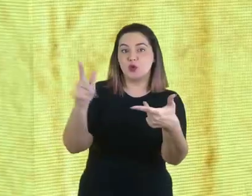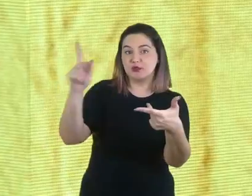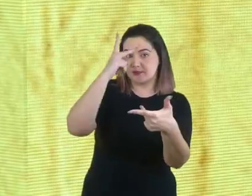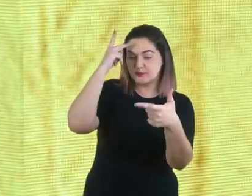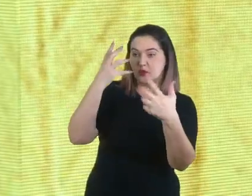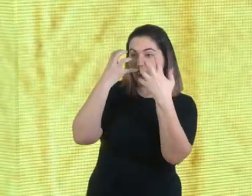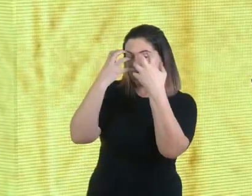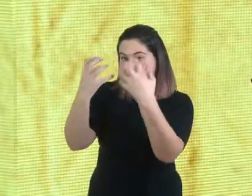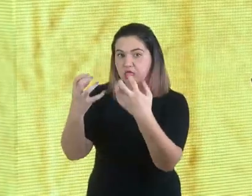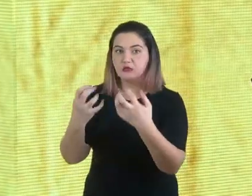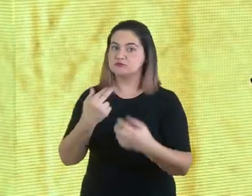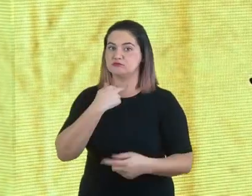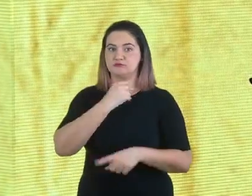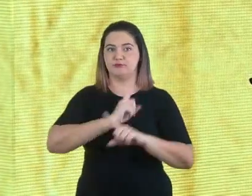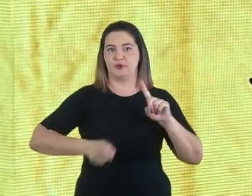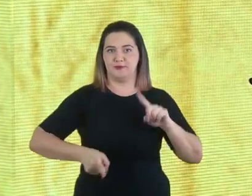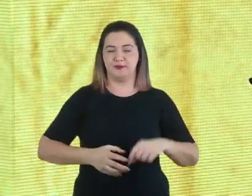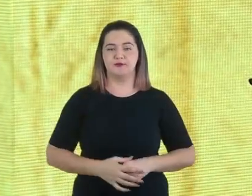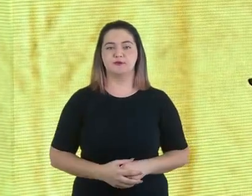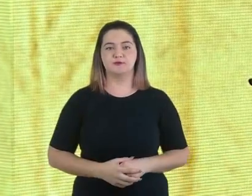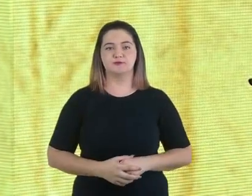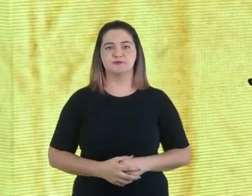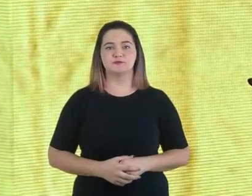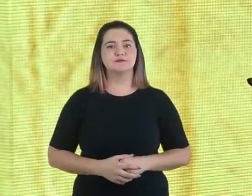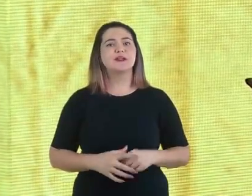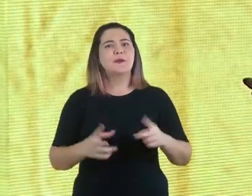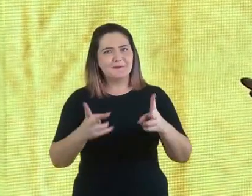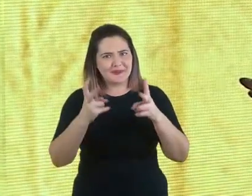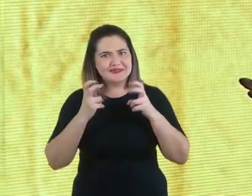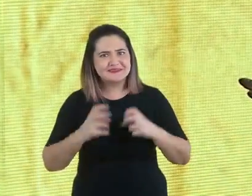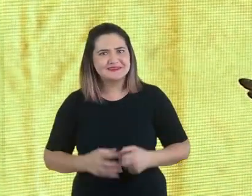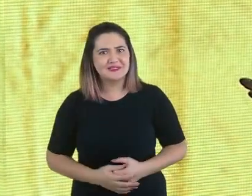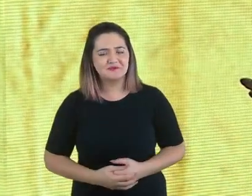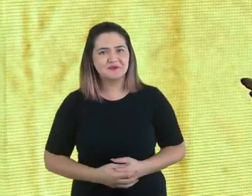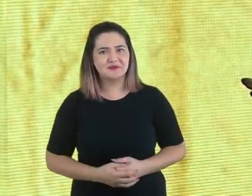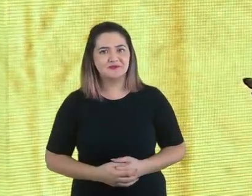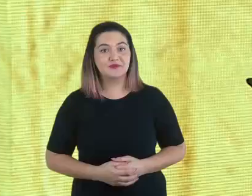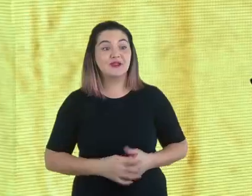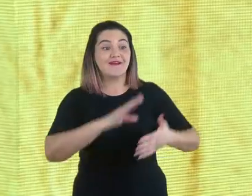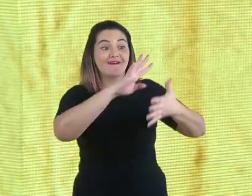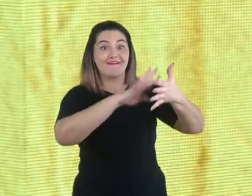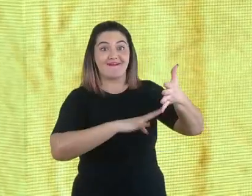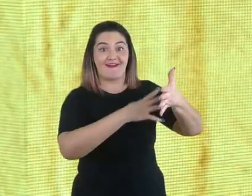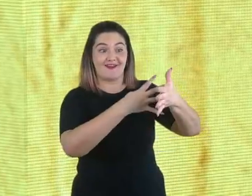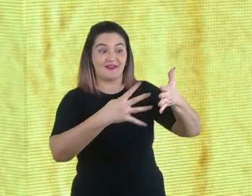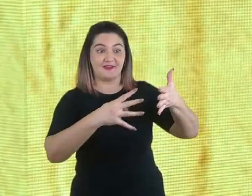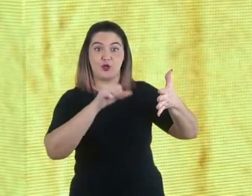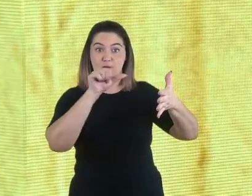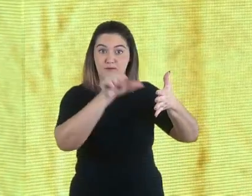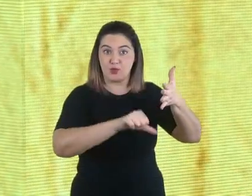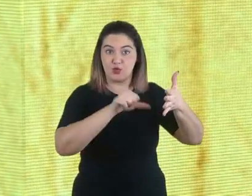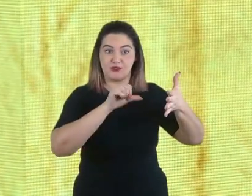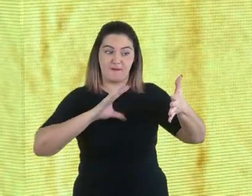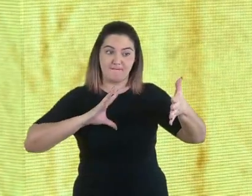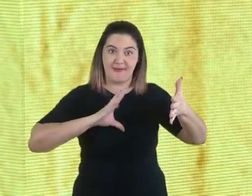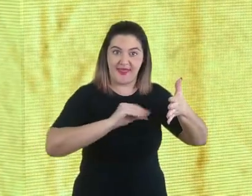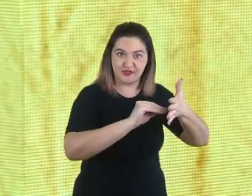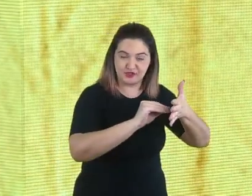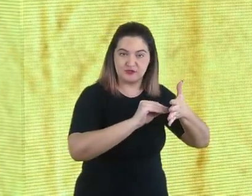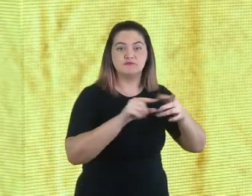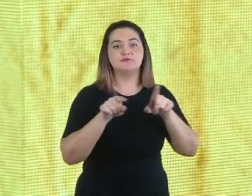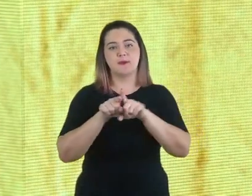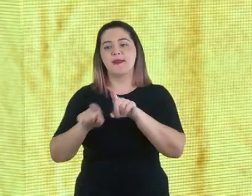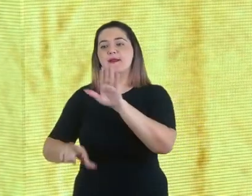cumprimento óbvio de Daniel 7:25. Os calendários foram mudados e a lei de Deus também foi mudada. Não tem